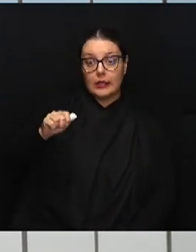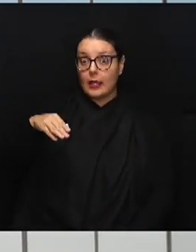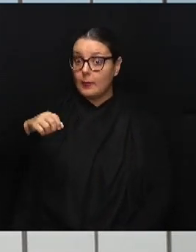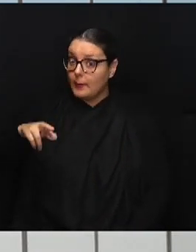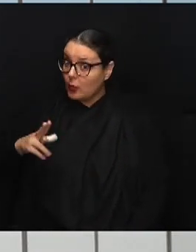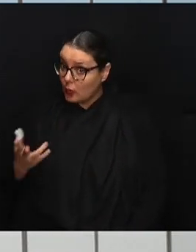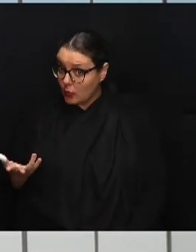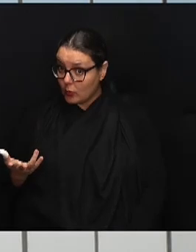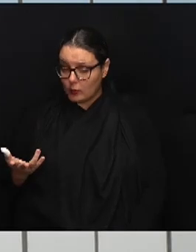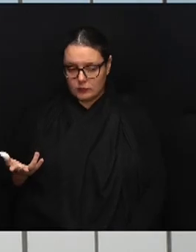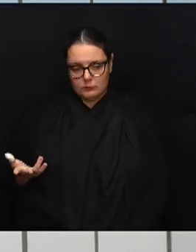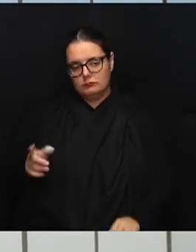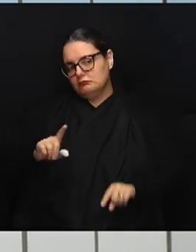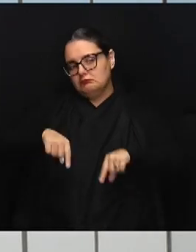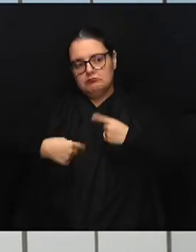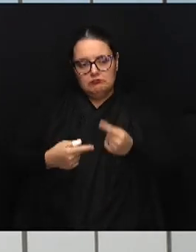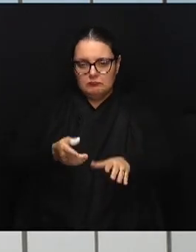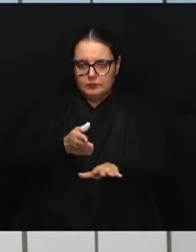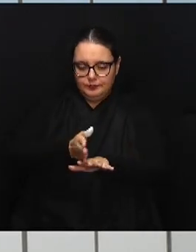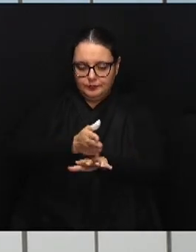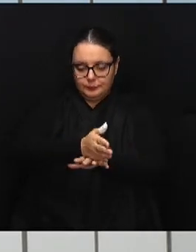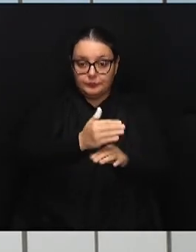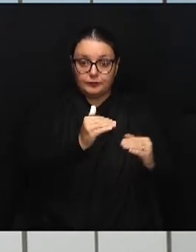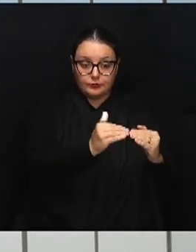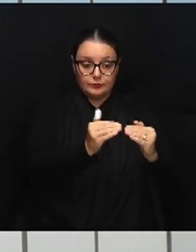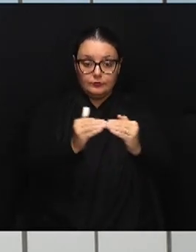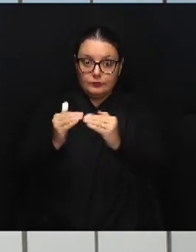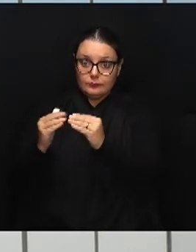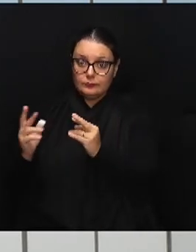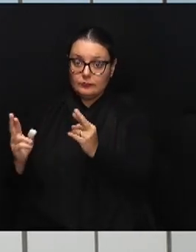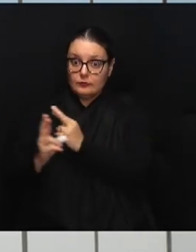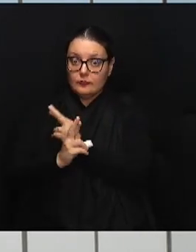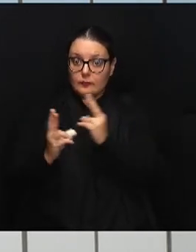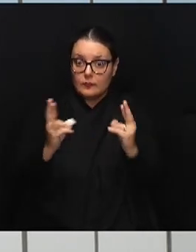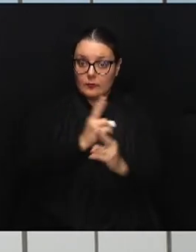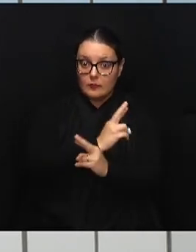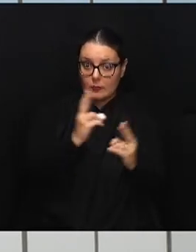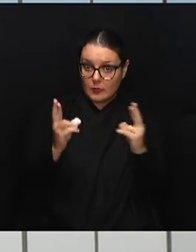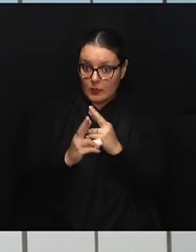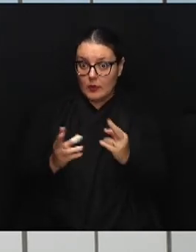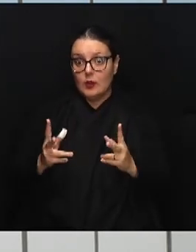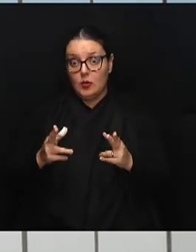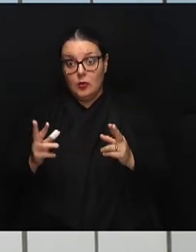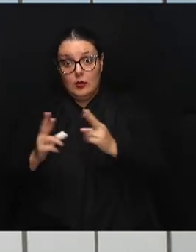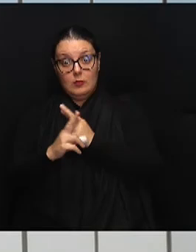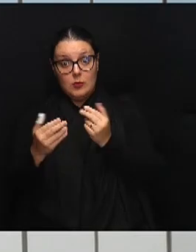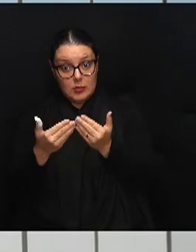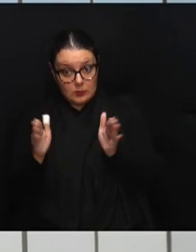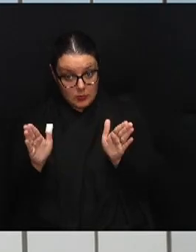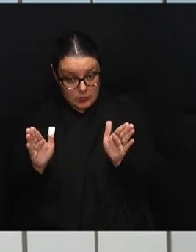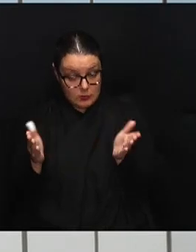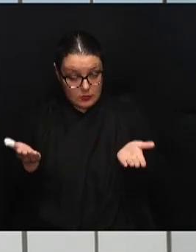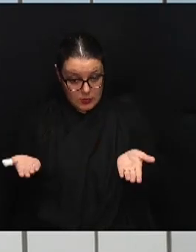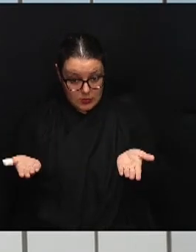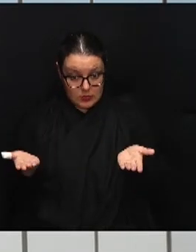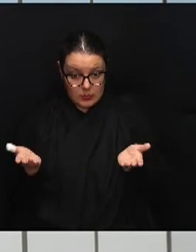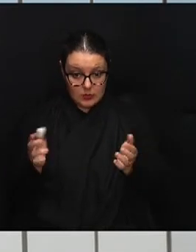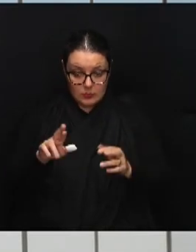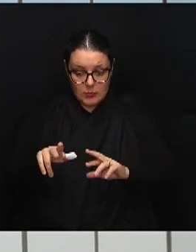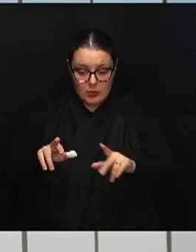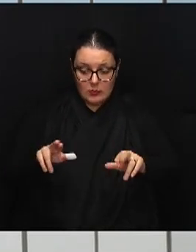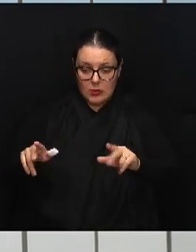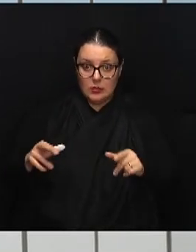tem outros acordos de relacionamento, como o relacionamento aberto. Então, eles se diferem de